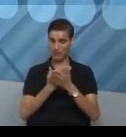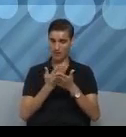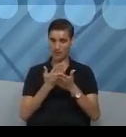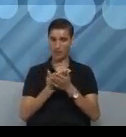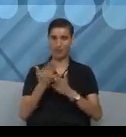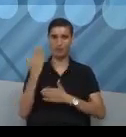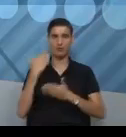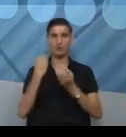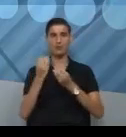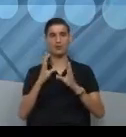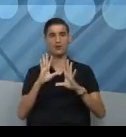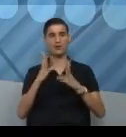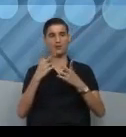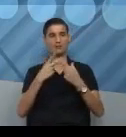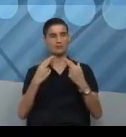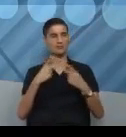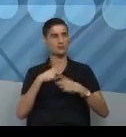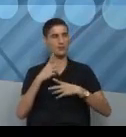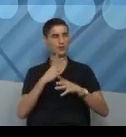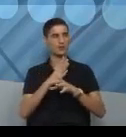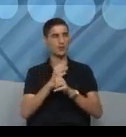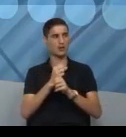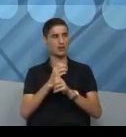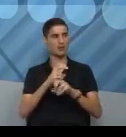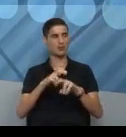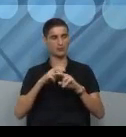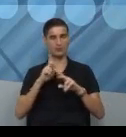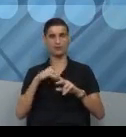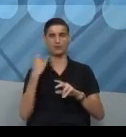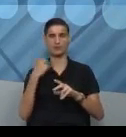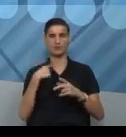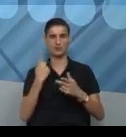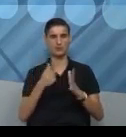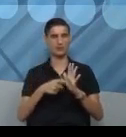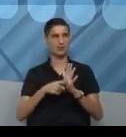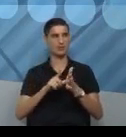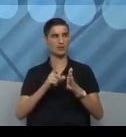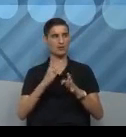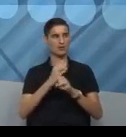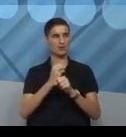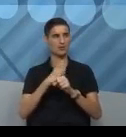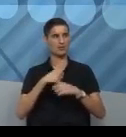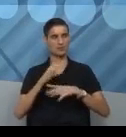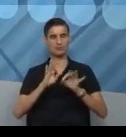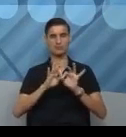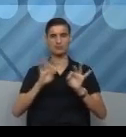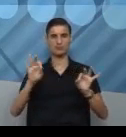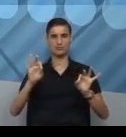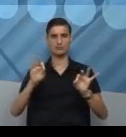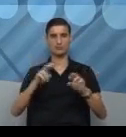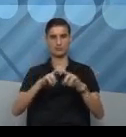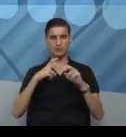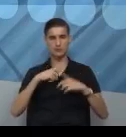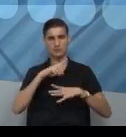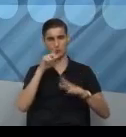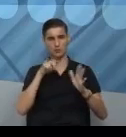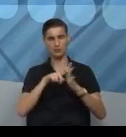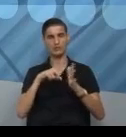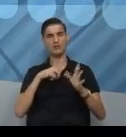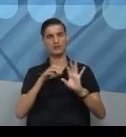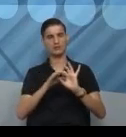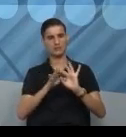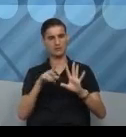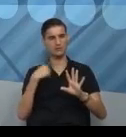anterior como resolver alguns cálculos. Então, por isso que a gente está antecipando, os cálculos são muito extensos. Mas qualquer dúvida eu também estou